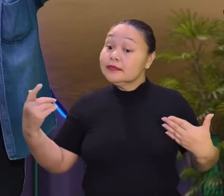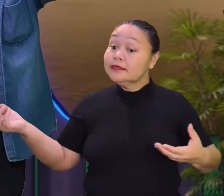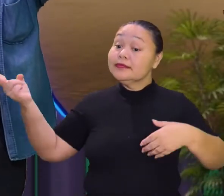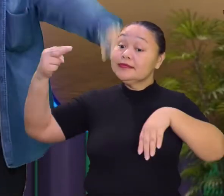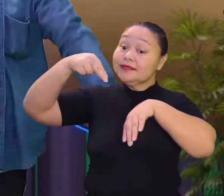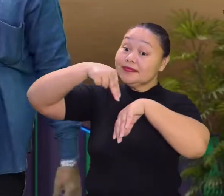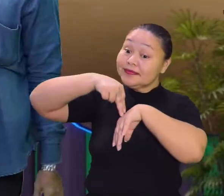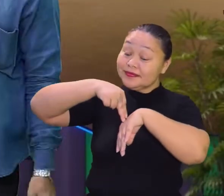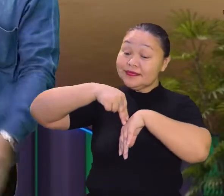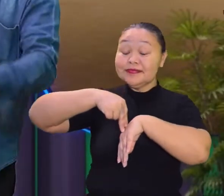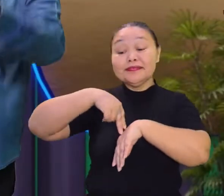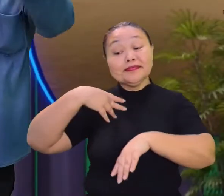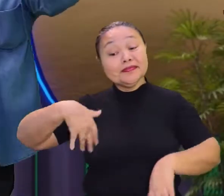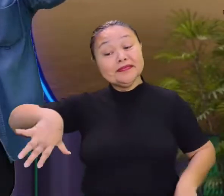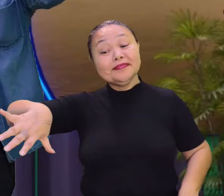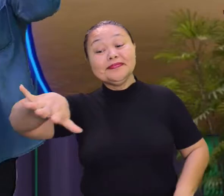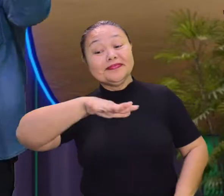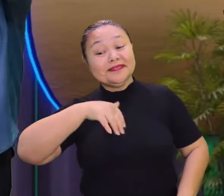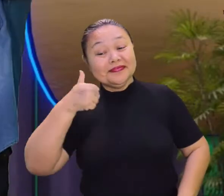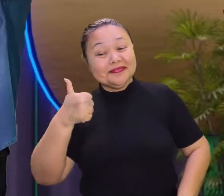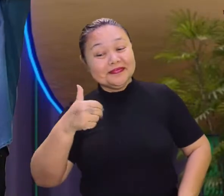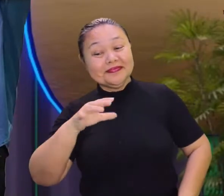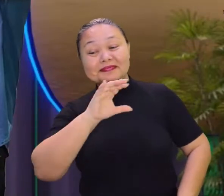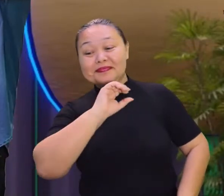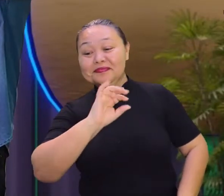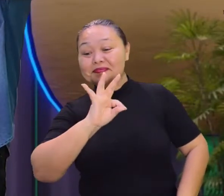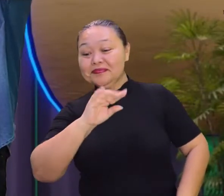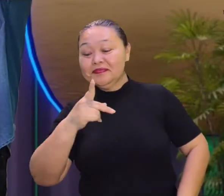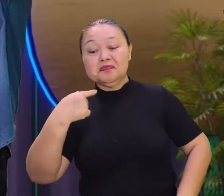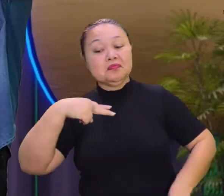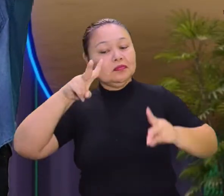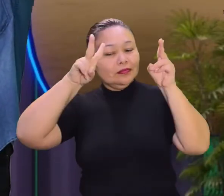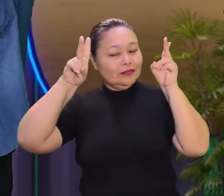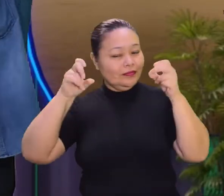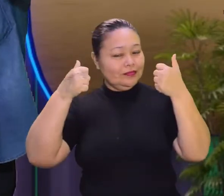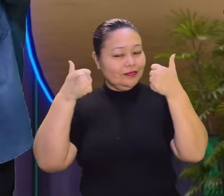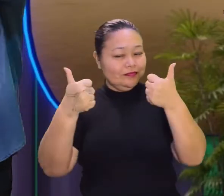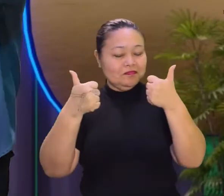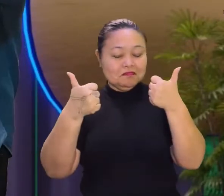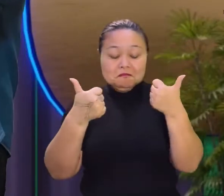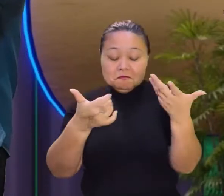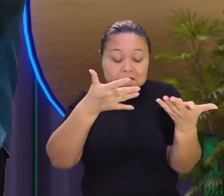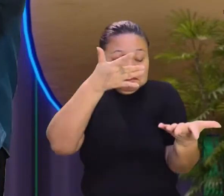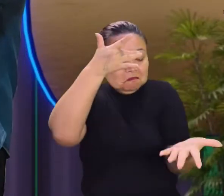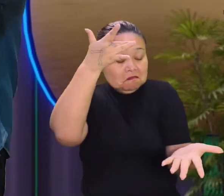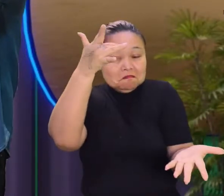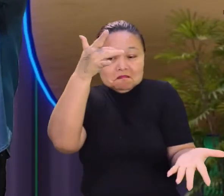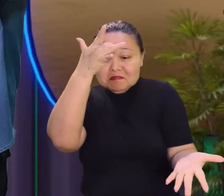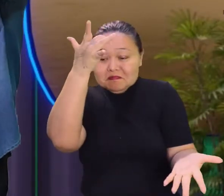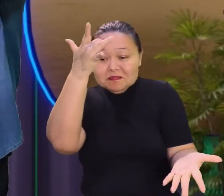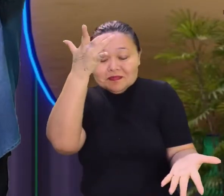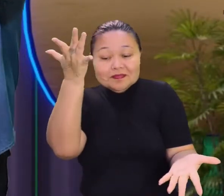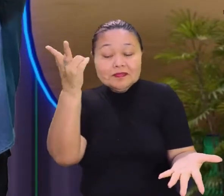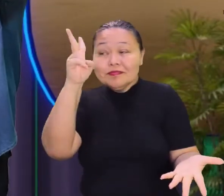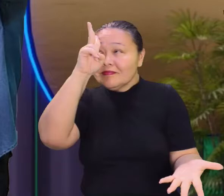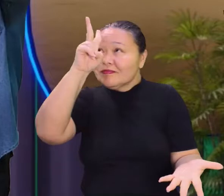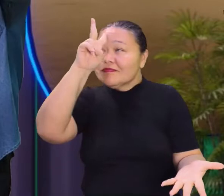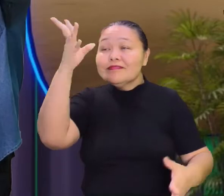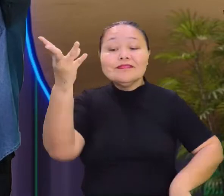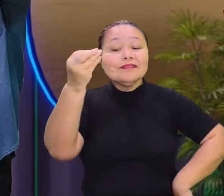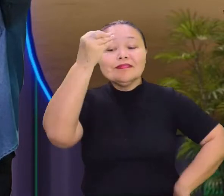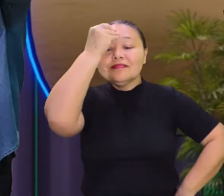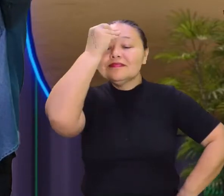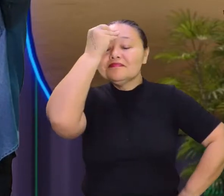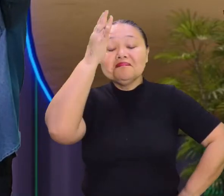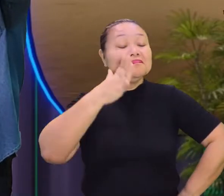Voltamos, Fala, galera! Rogério, top de linha esse assunto. É isso mesmo. Mamão com açúcar, porque o aluno lembrou de tudo. O que tu